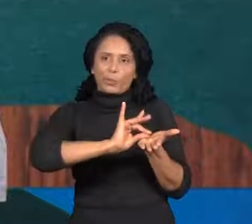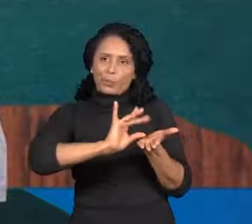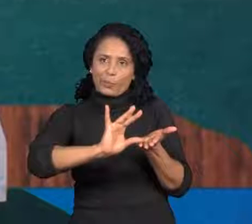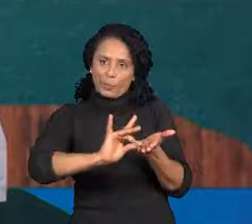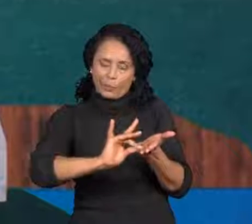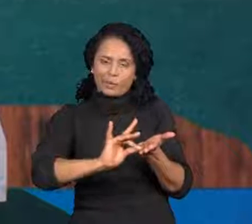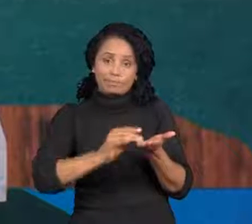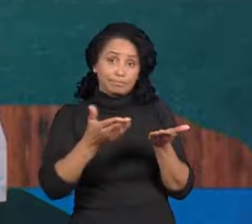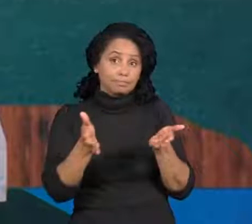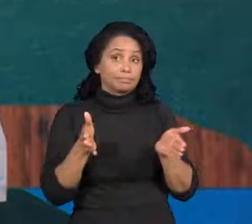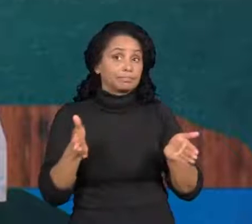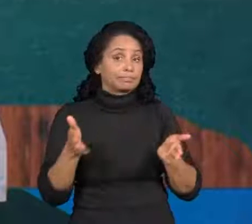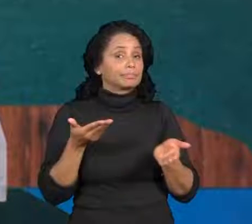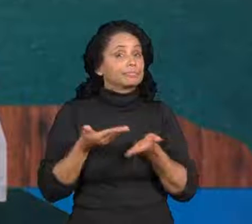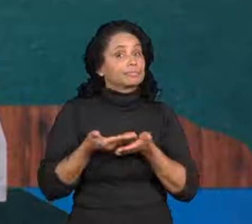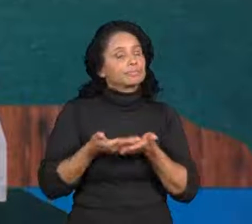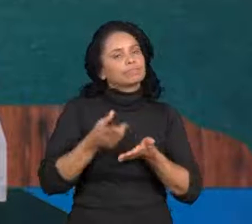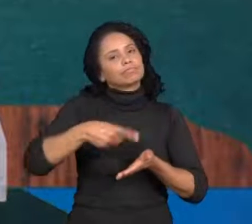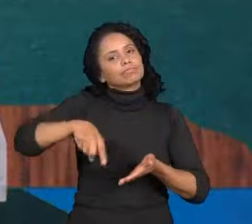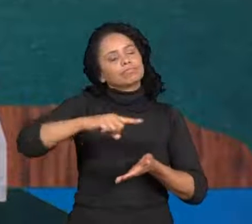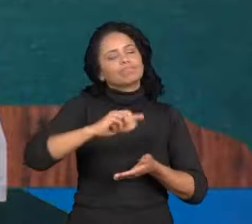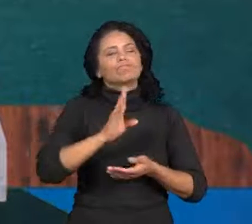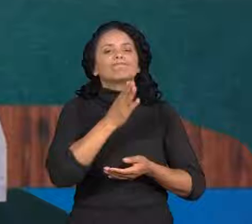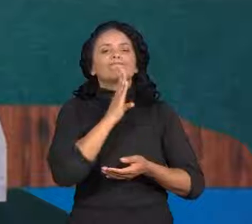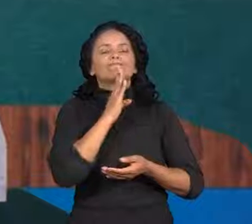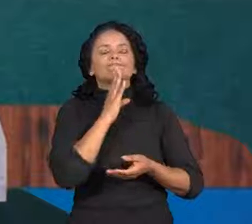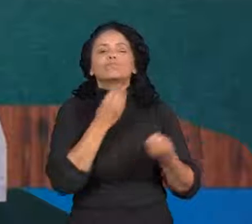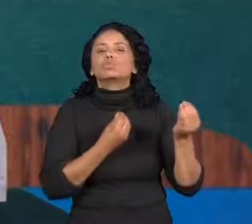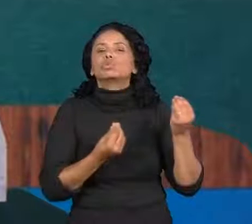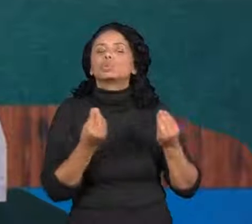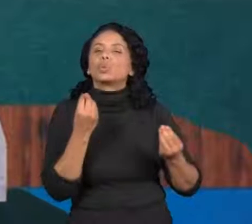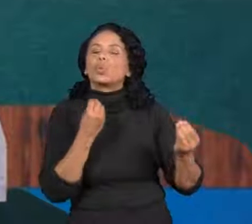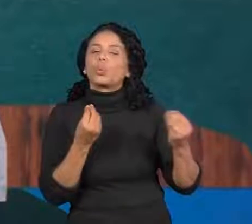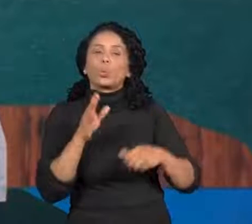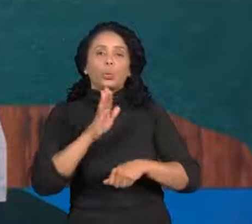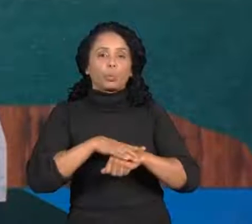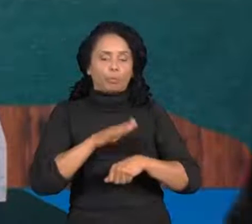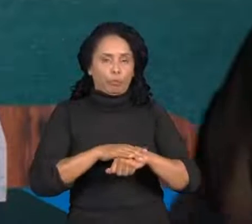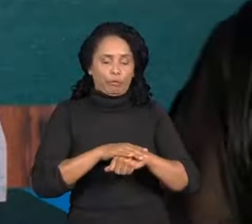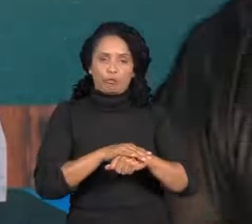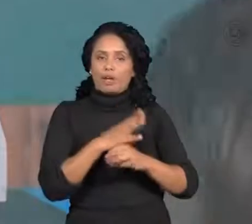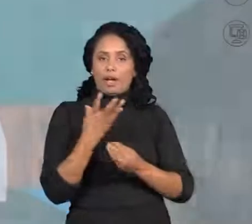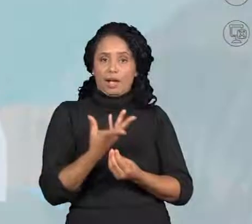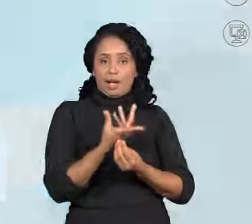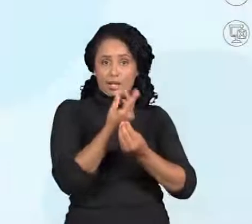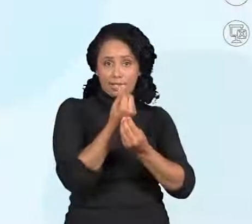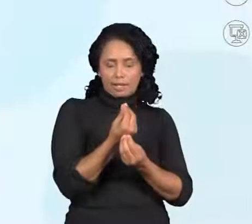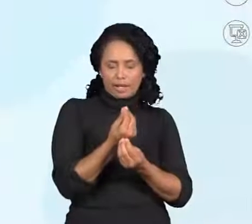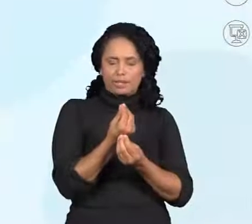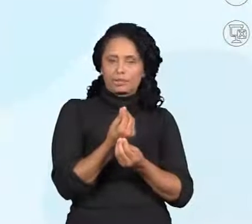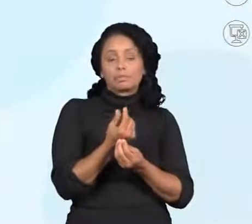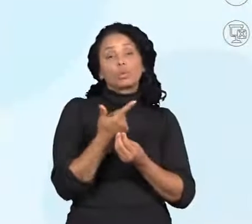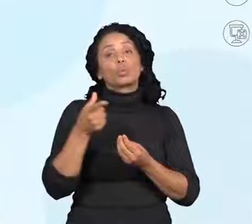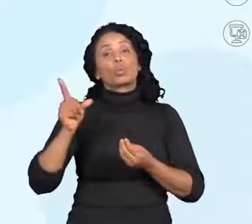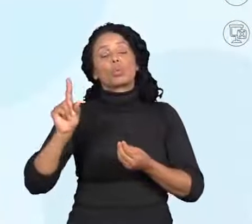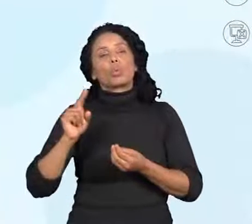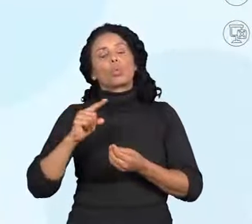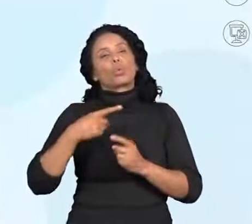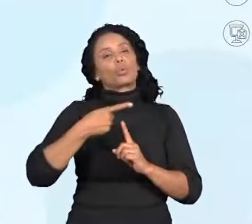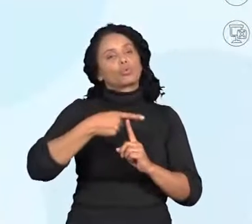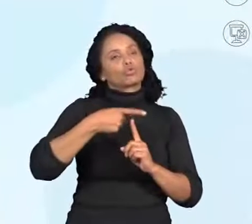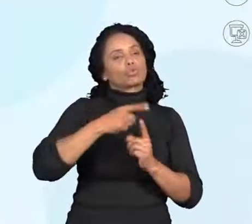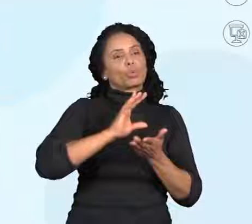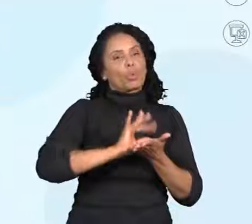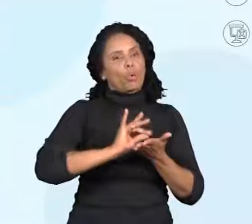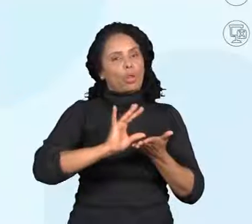Assim, durante as aulas a gente vai ver que a gente pode utilizar outros tipos de colagens também, vários outros Até